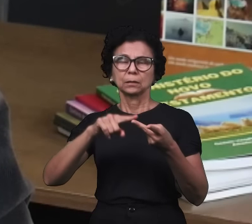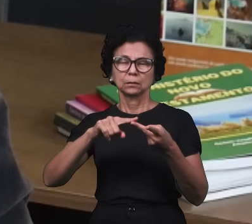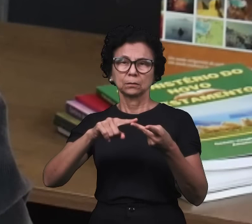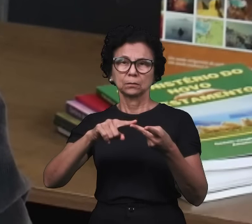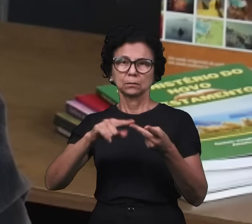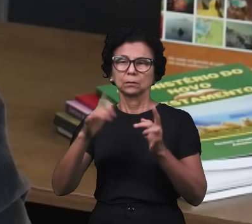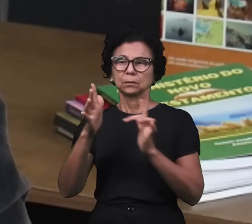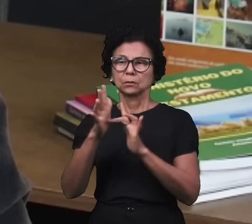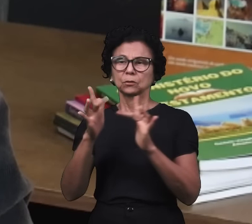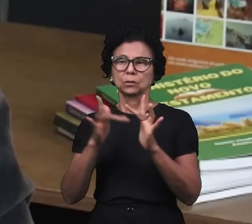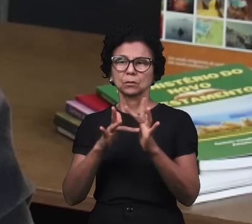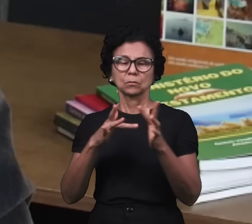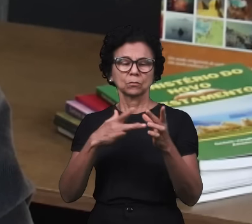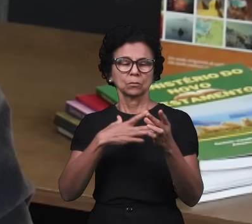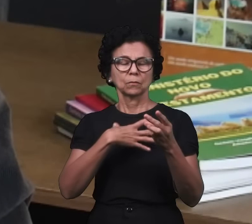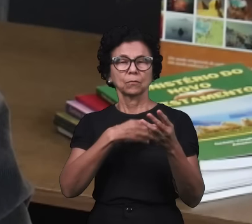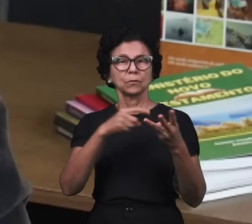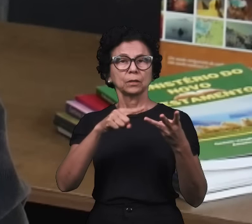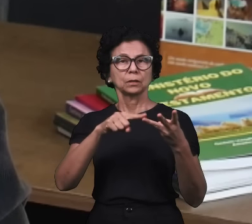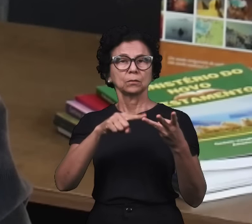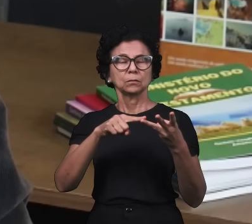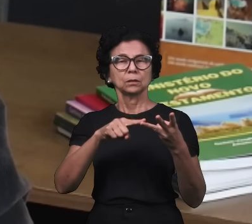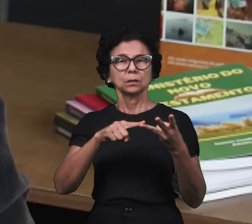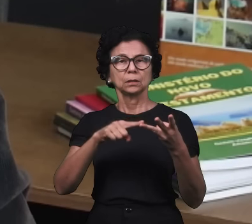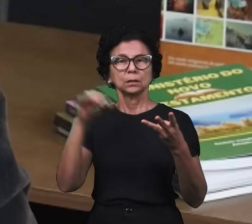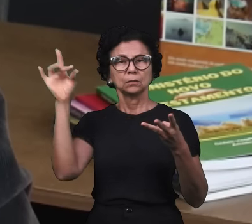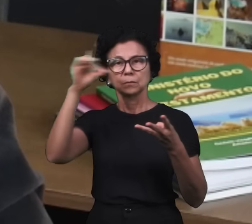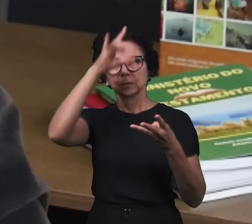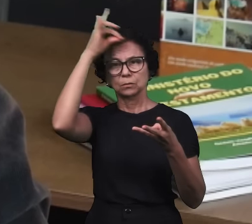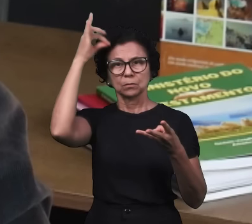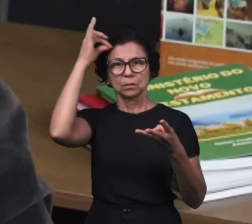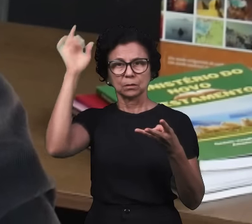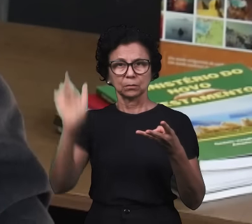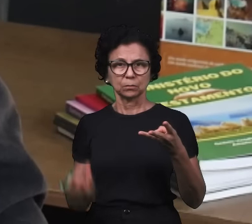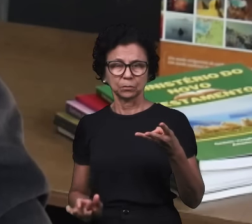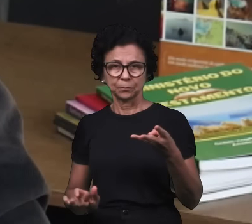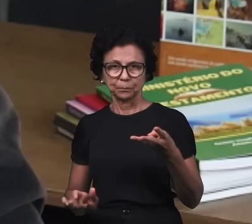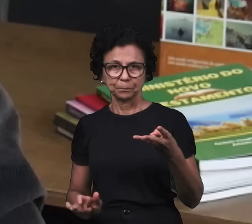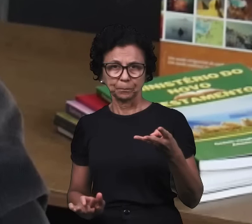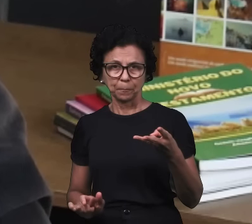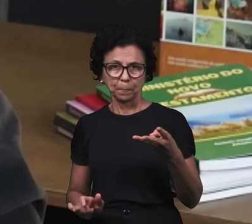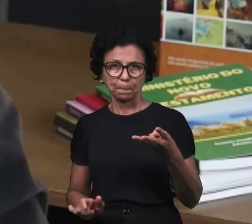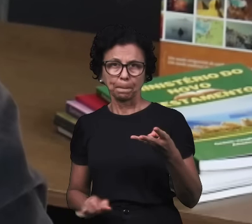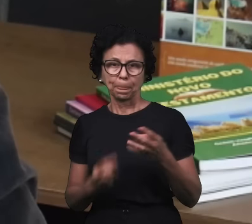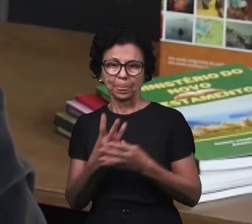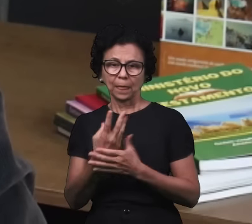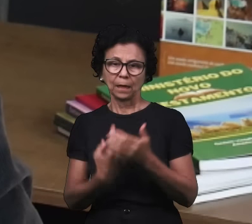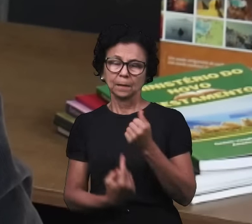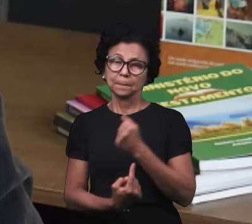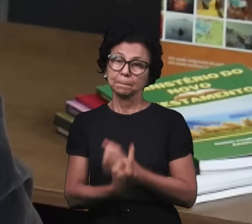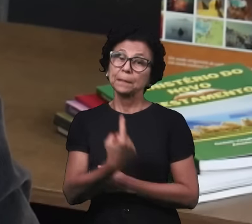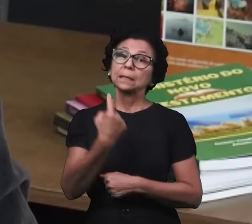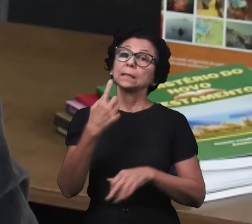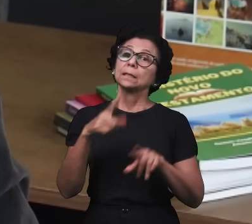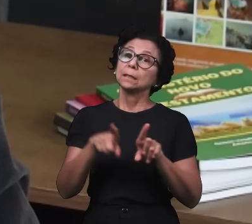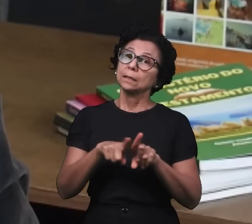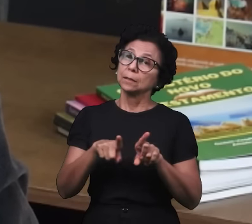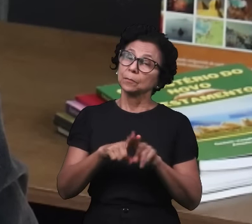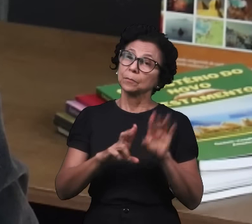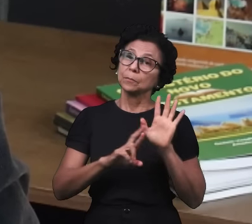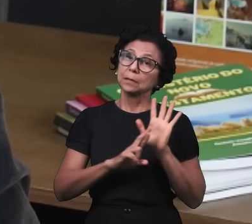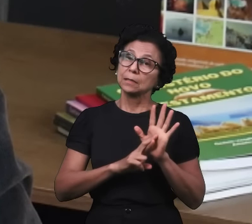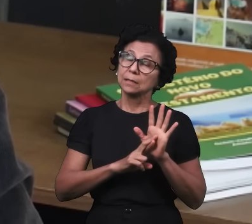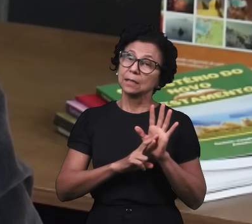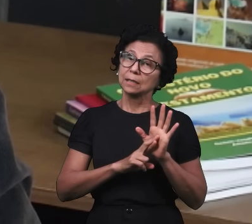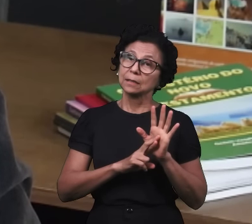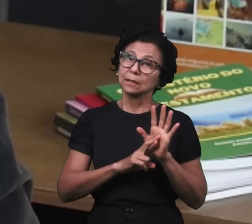de Jesus como Filho e a pessoa do Espírito Santo. Mas também fala da vida, da morte e da ressurreição de Jesus. Sim.